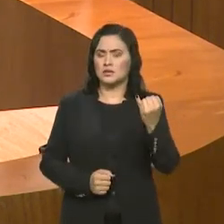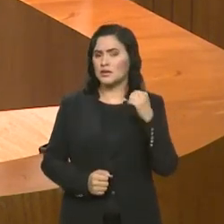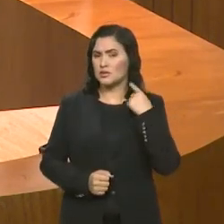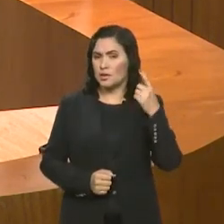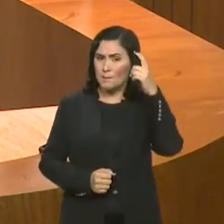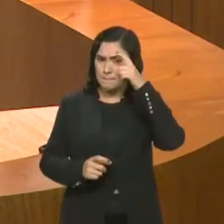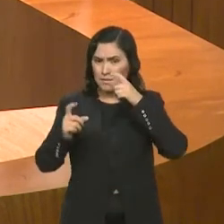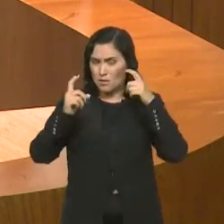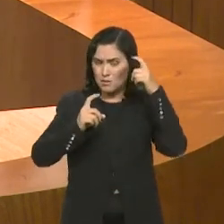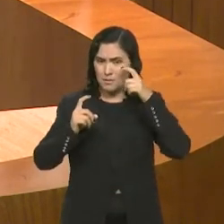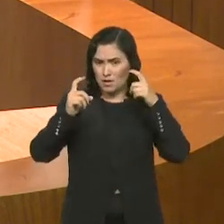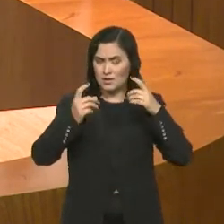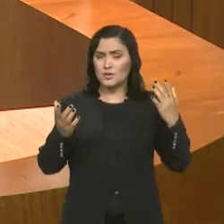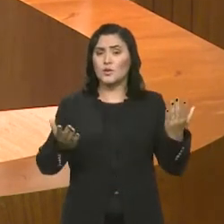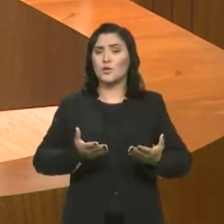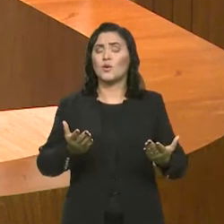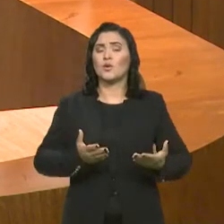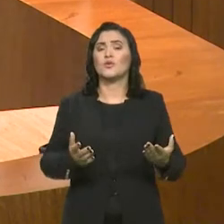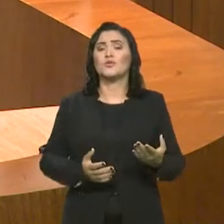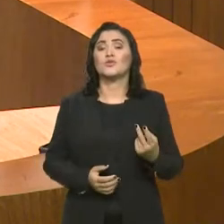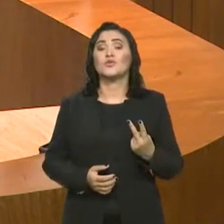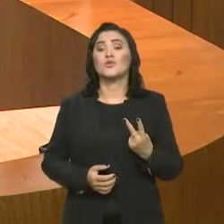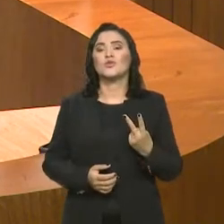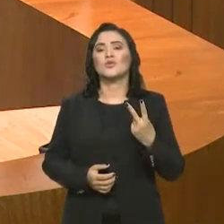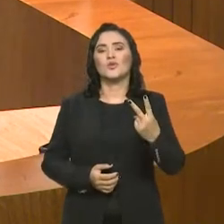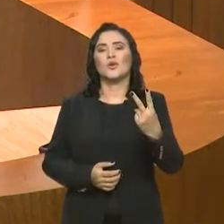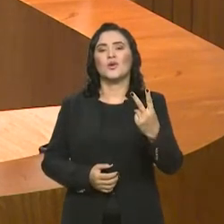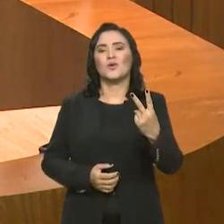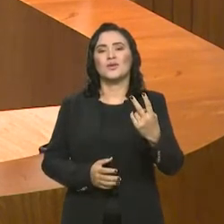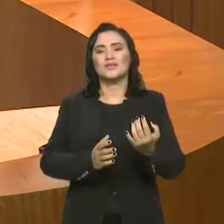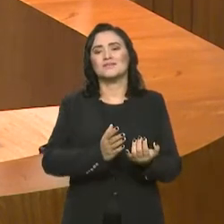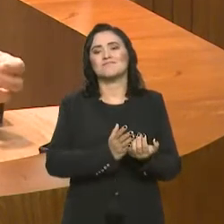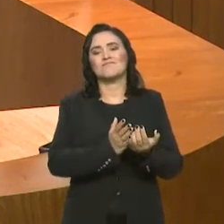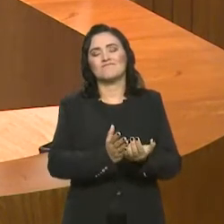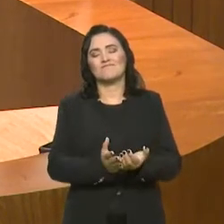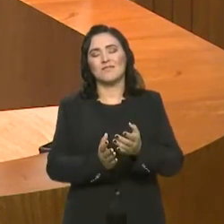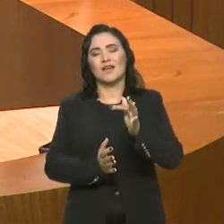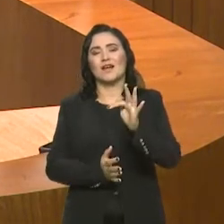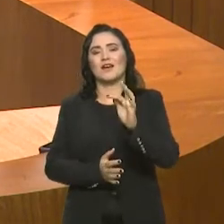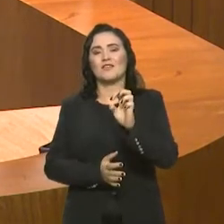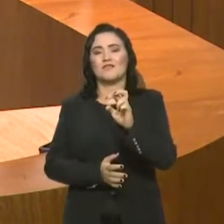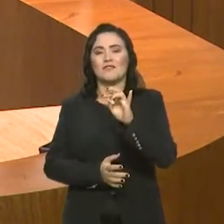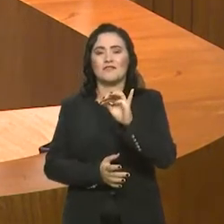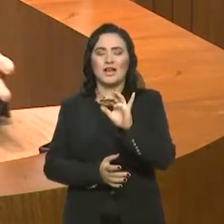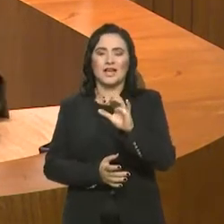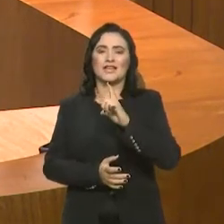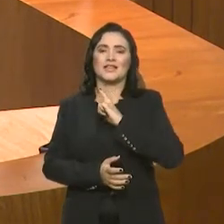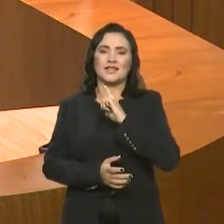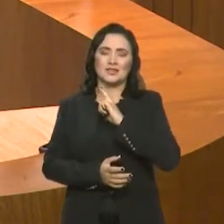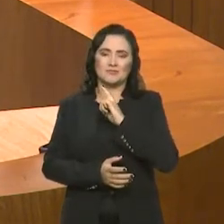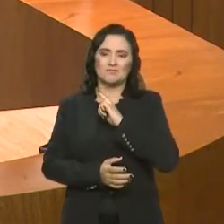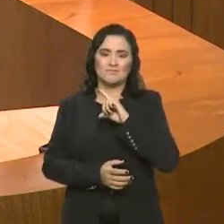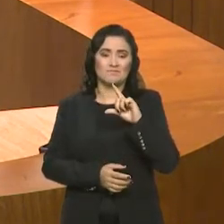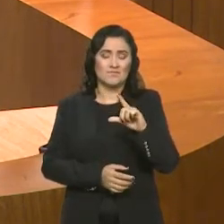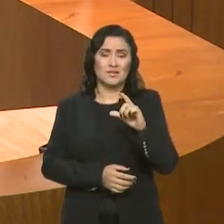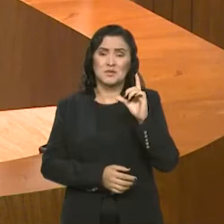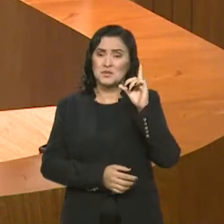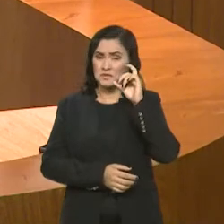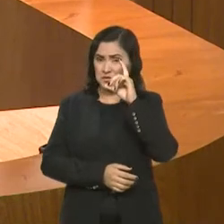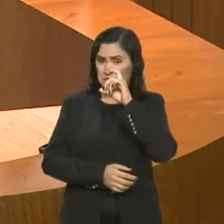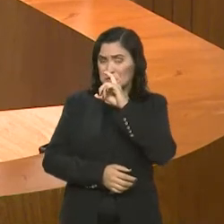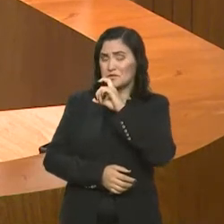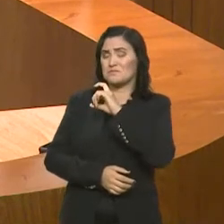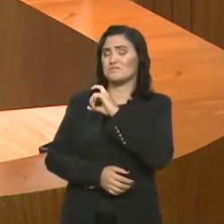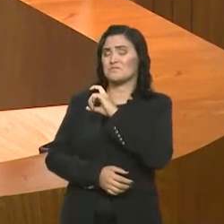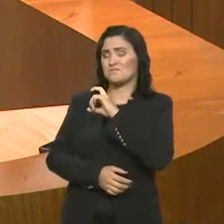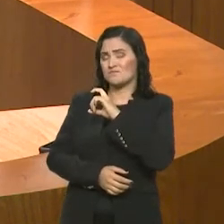tem 2 ferros funcionando e precariamente. Esse outro ferro que tão propagado, que vinha para